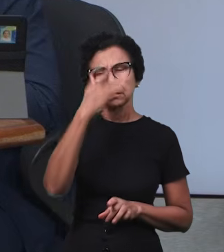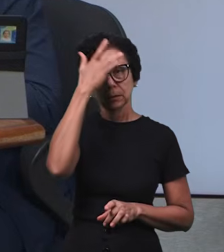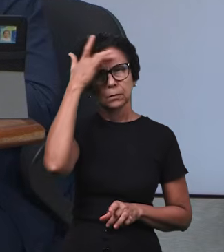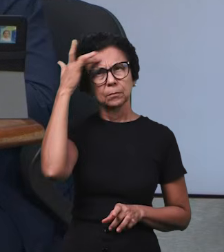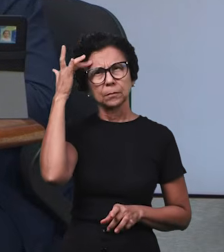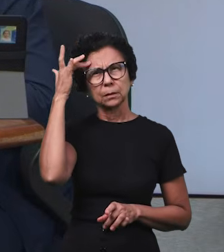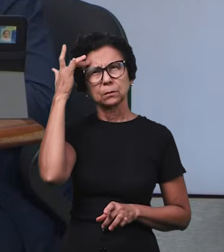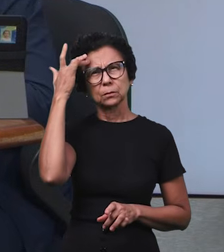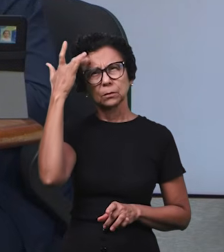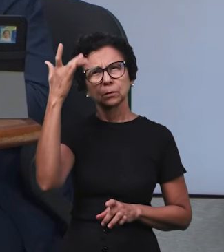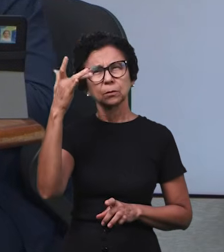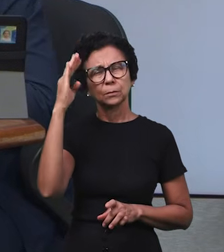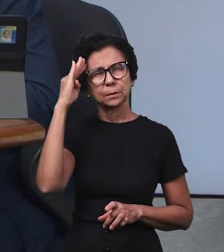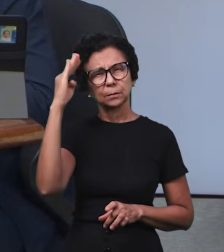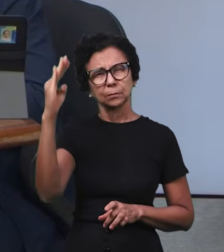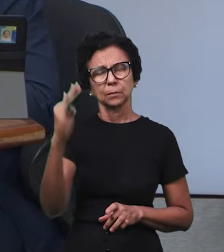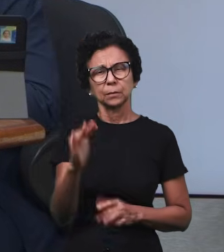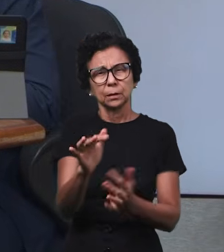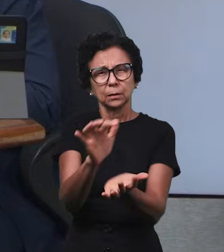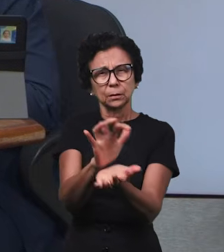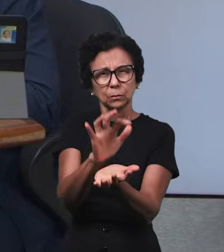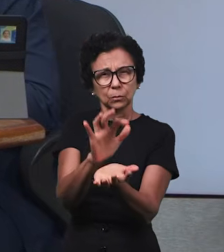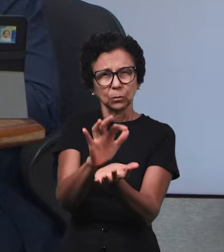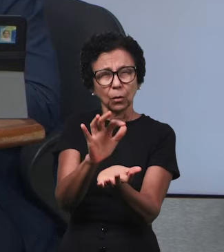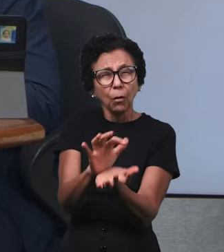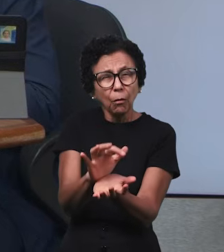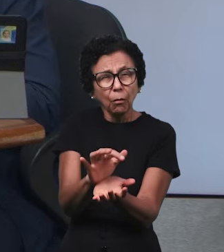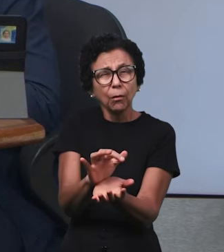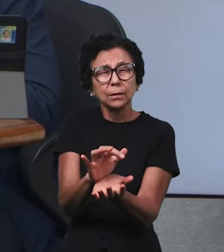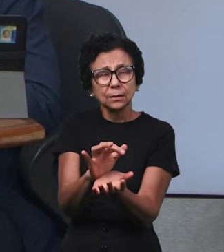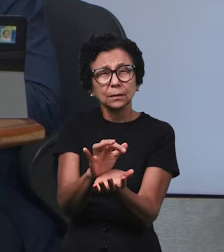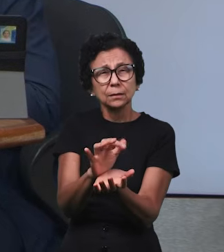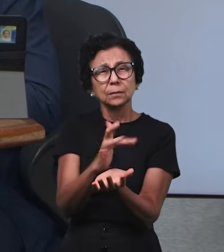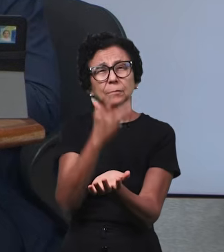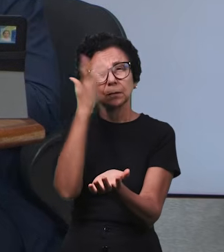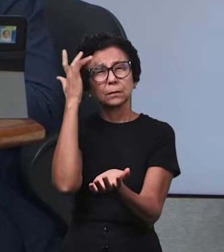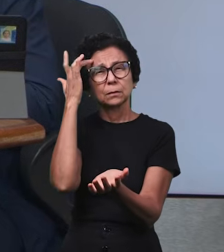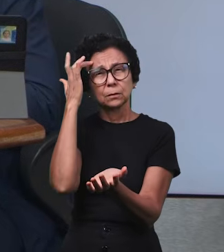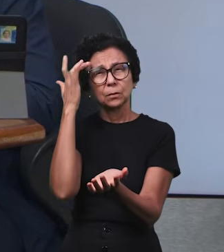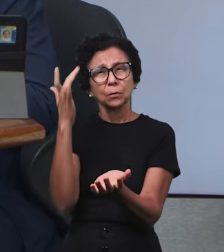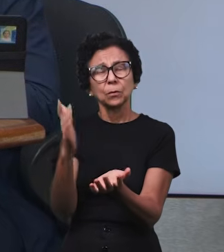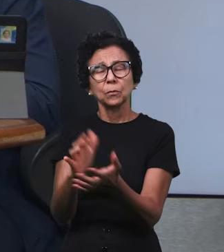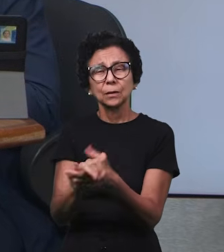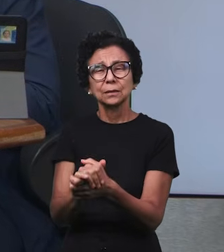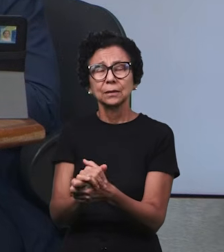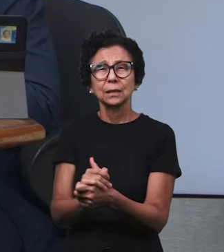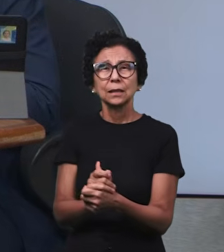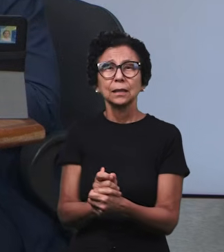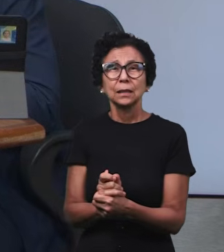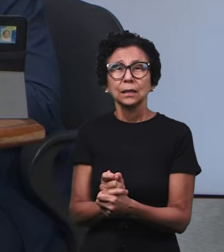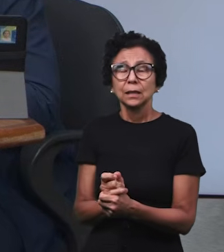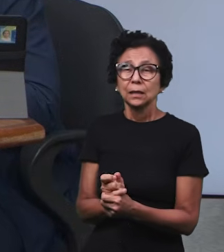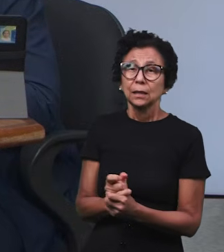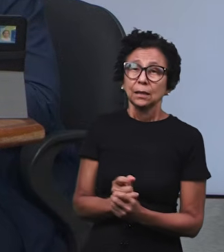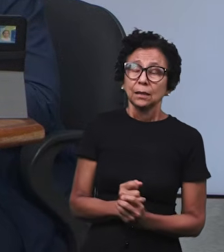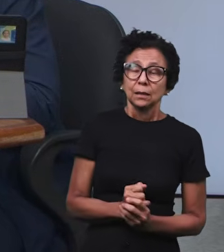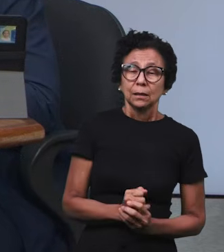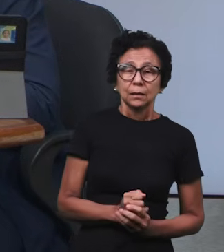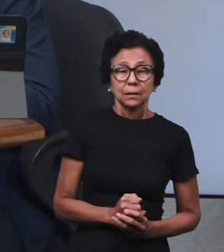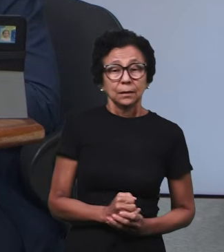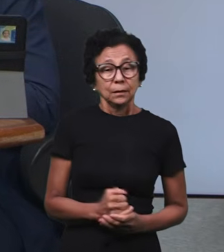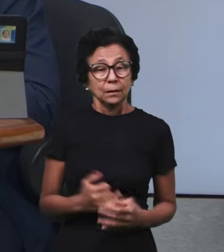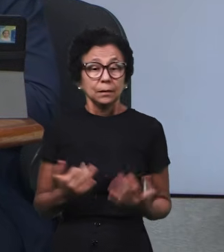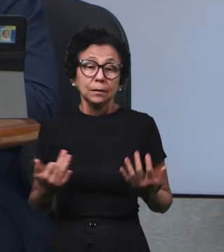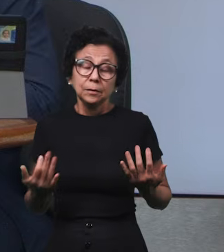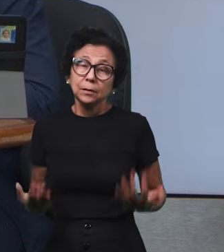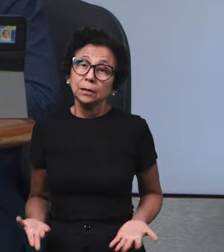paciente, principalmente a gente lida com pessoas idosas, né, muito idosas, a gente está vivendo assim um aumento da expectativa de